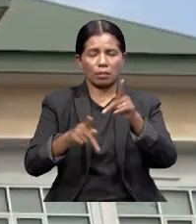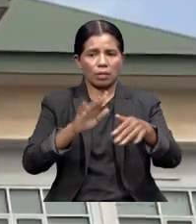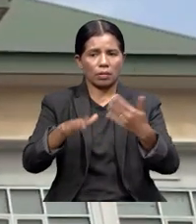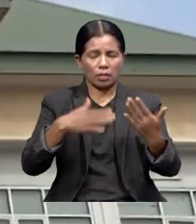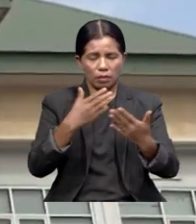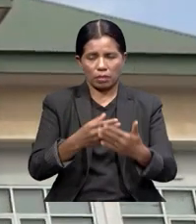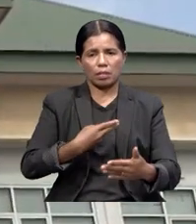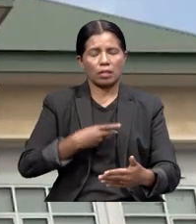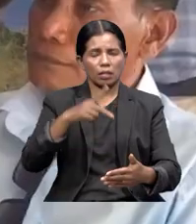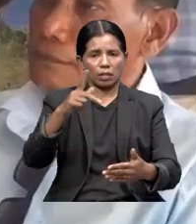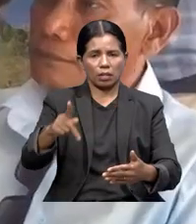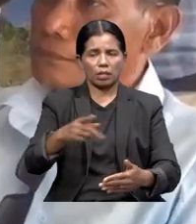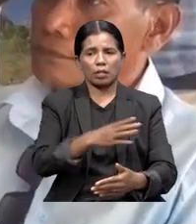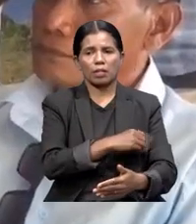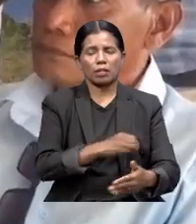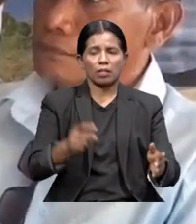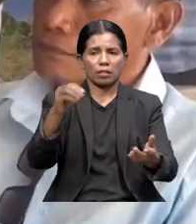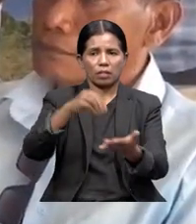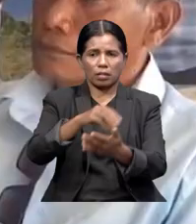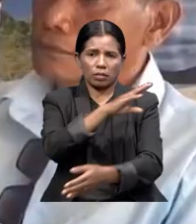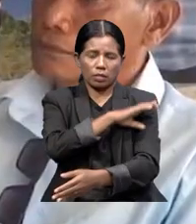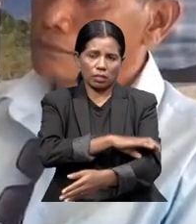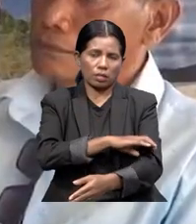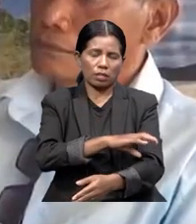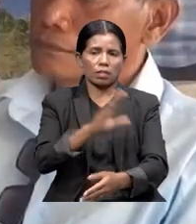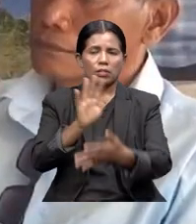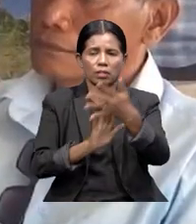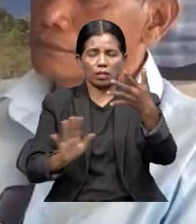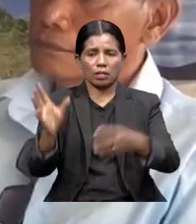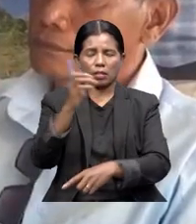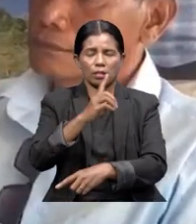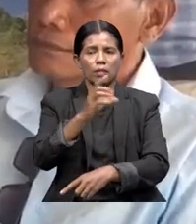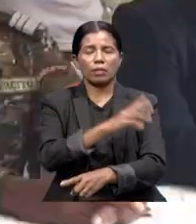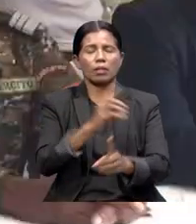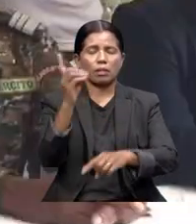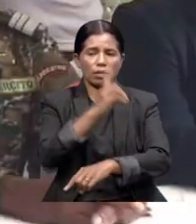ni atitude, zesto, ho di garante segurança durante a celebração Finado.